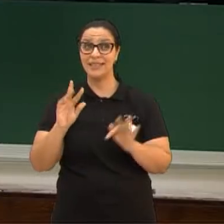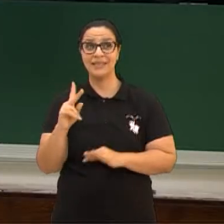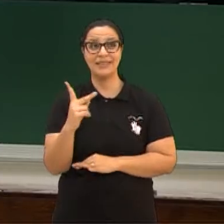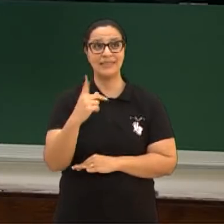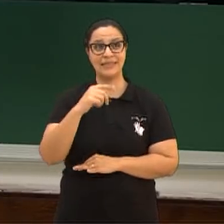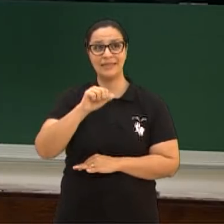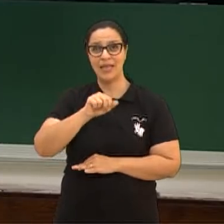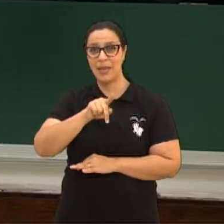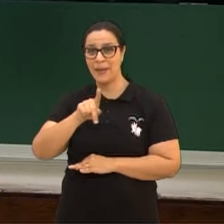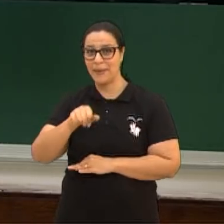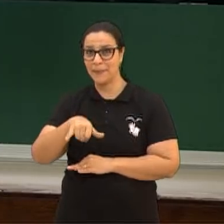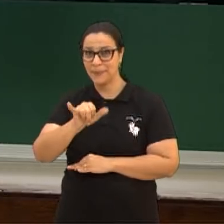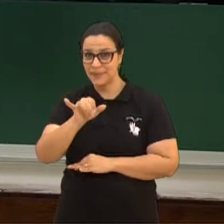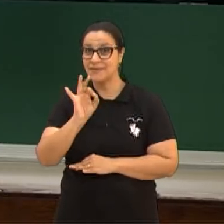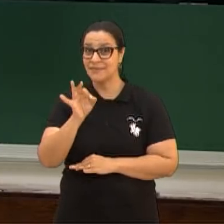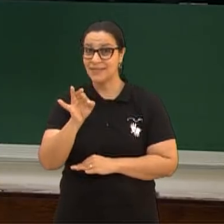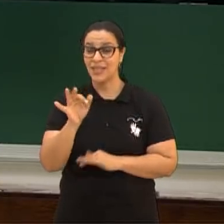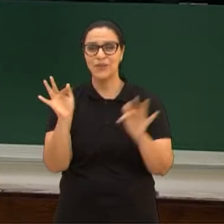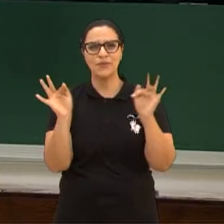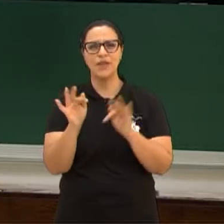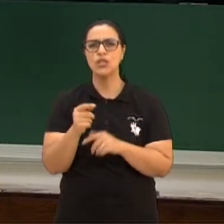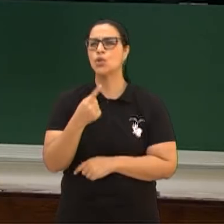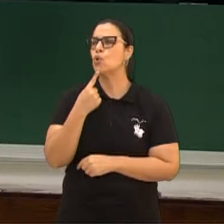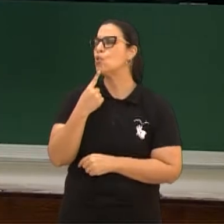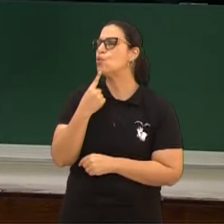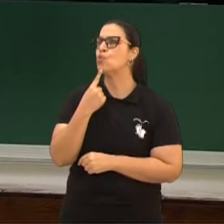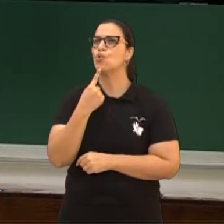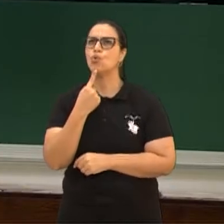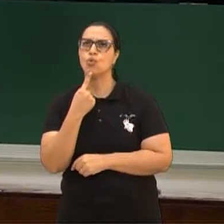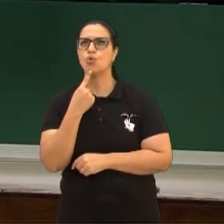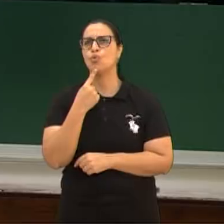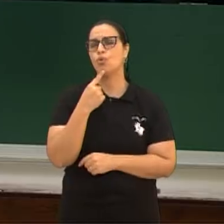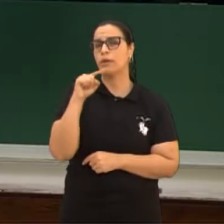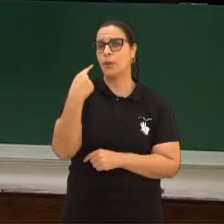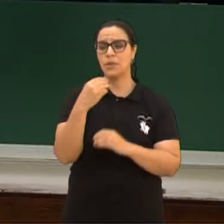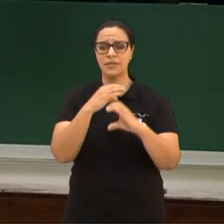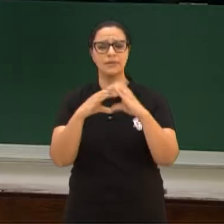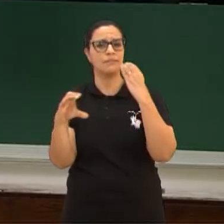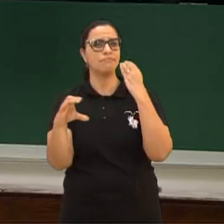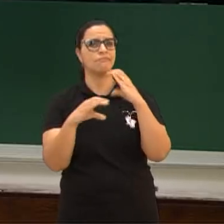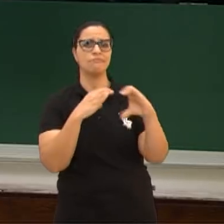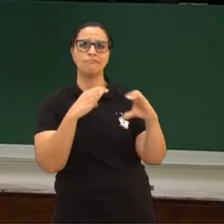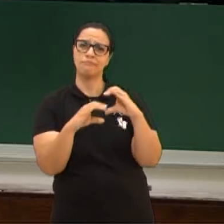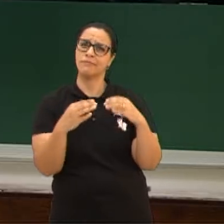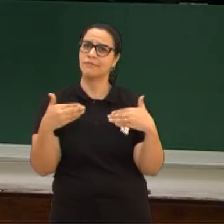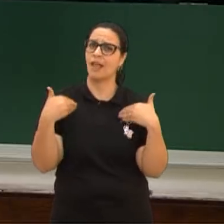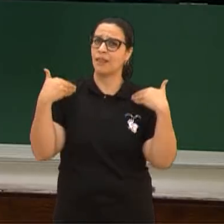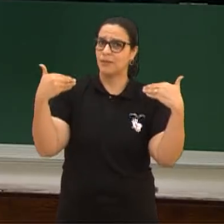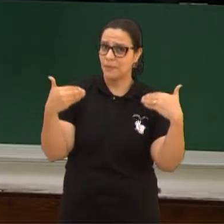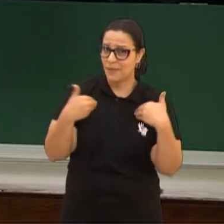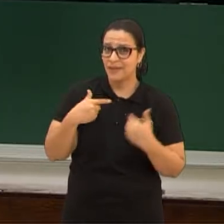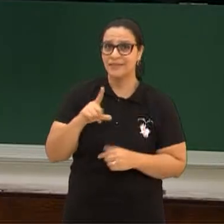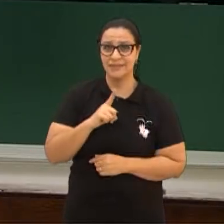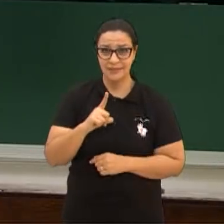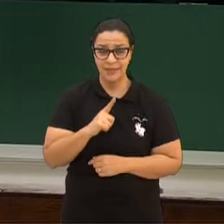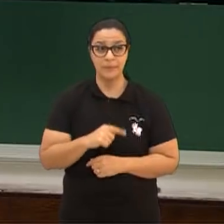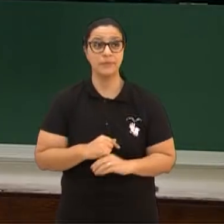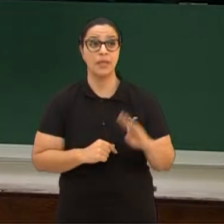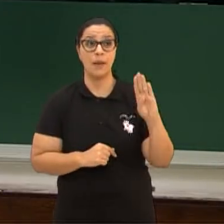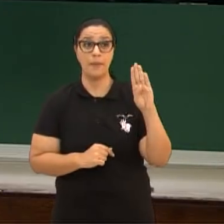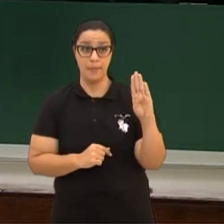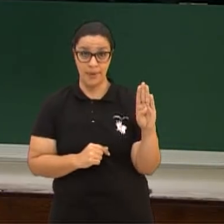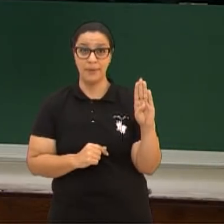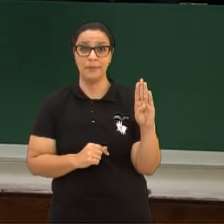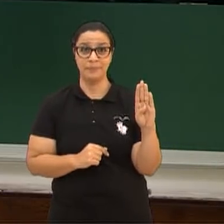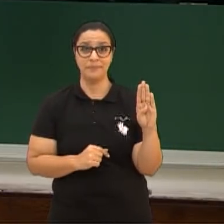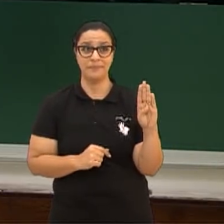está feliz. Ele começa assobiando, depois ele vem cantando, né? Ele está bem animado. Who is taking